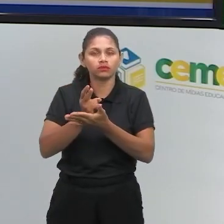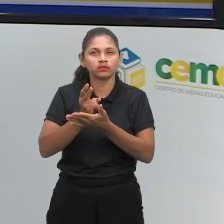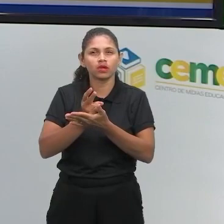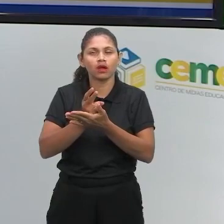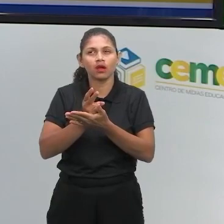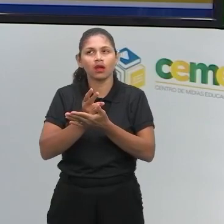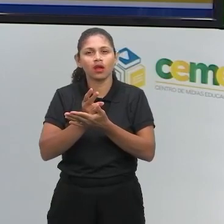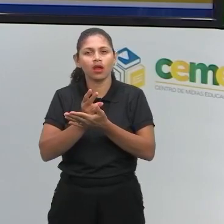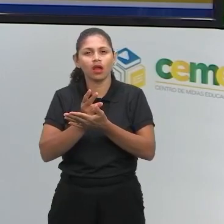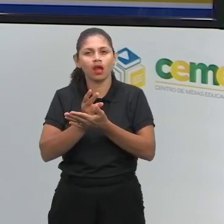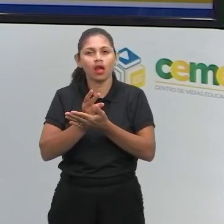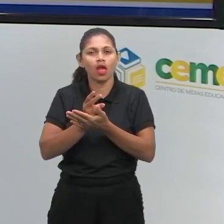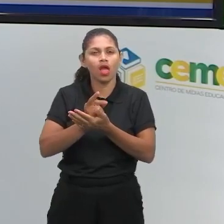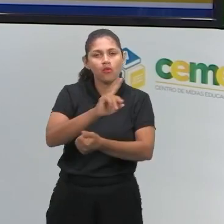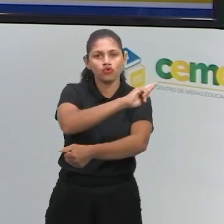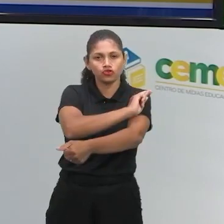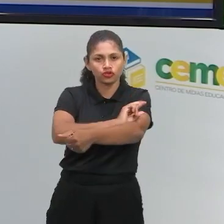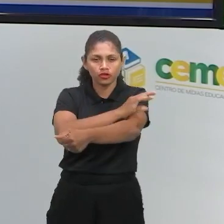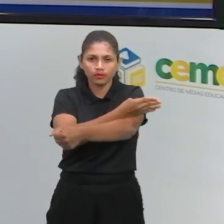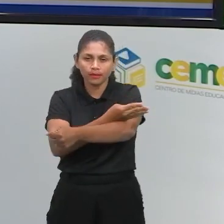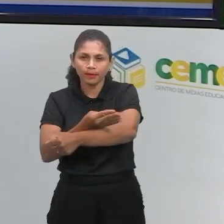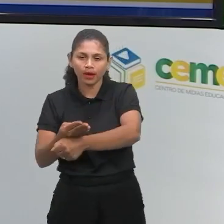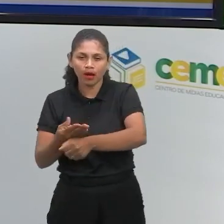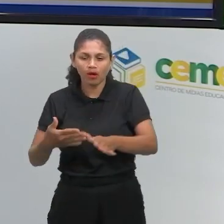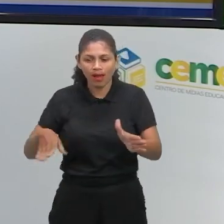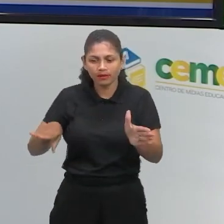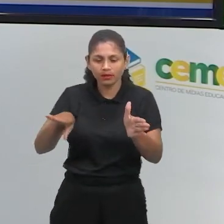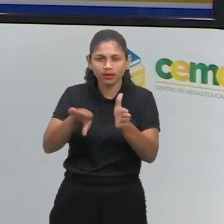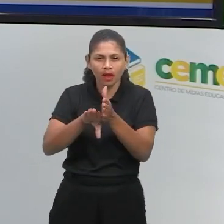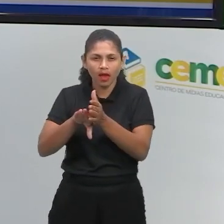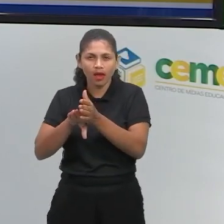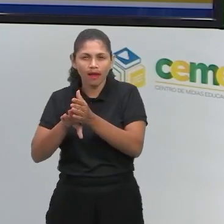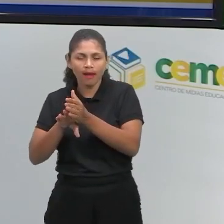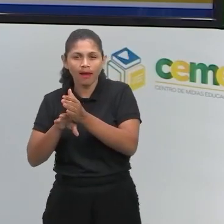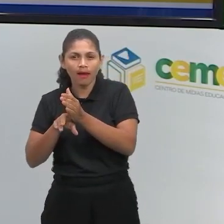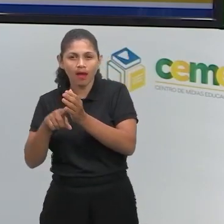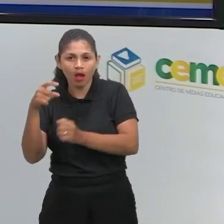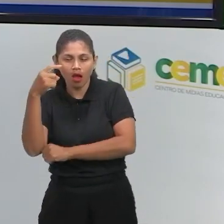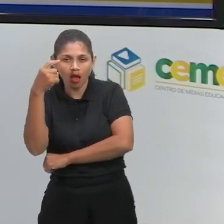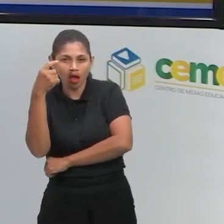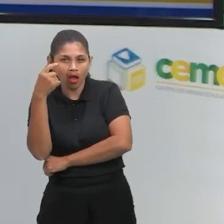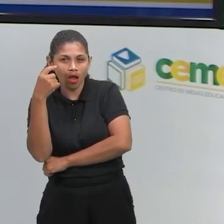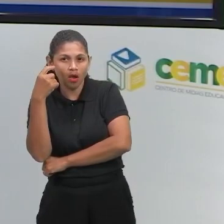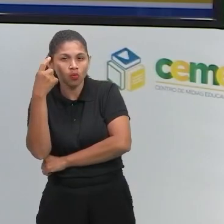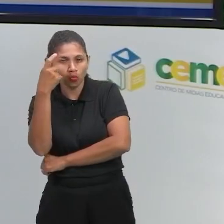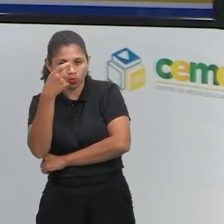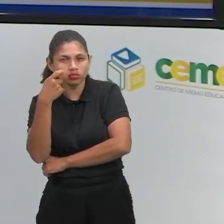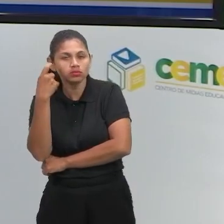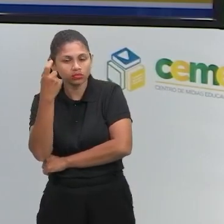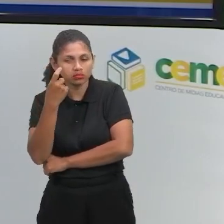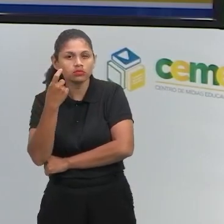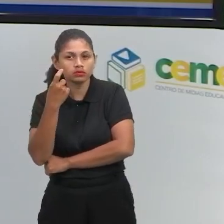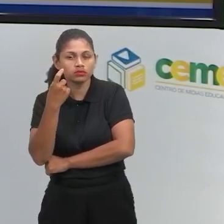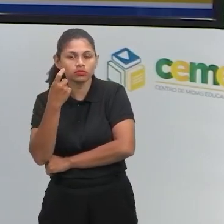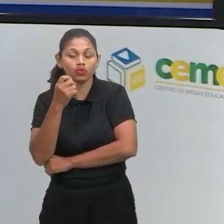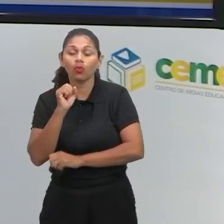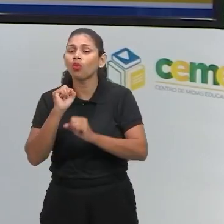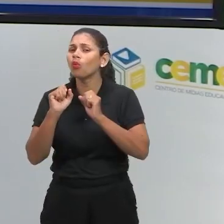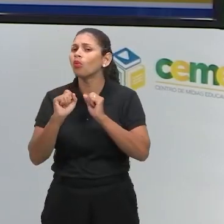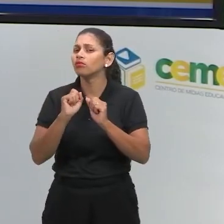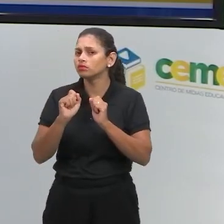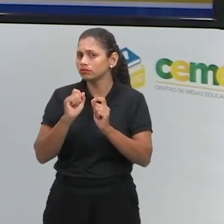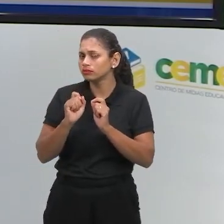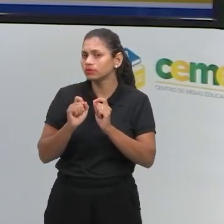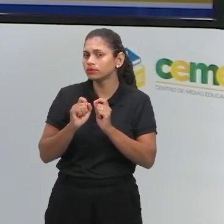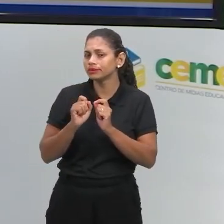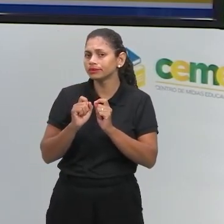para Cruzeiro do Sul. O que é que vai acontecer? Os quilômetros, eles tendem a aumentar. Quanto mais você anda, mais o quilômetro